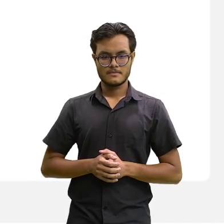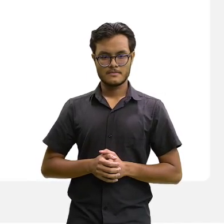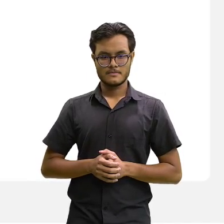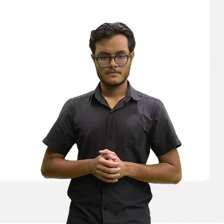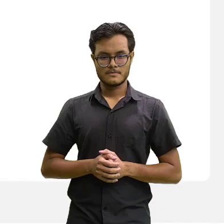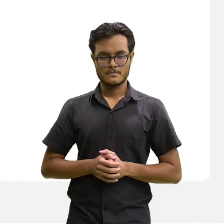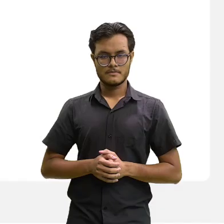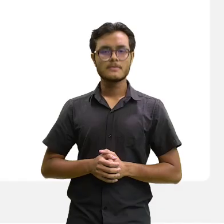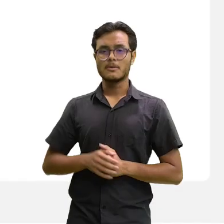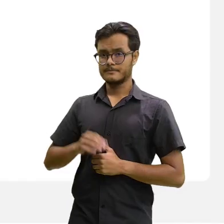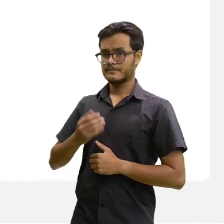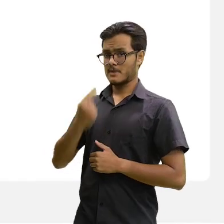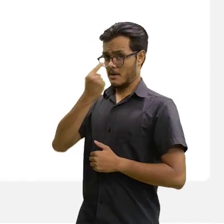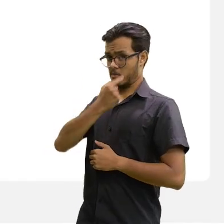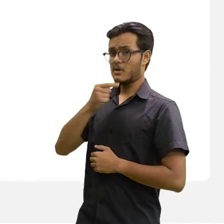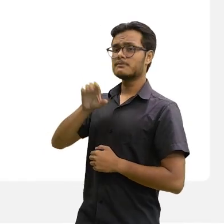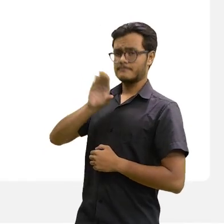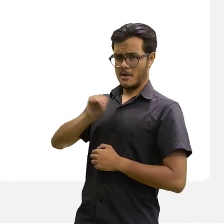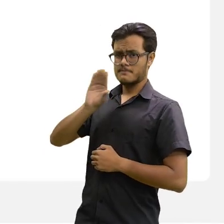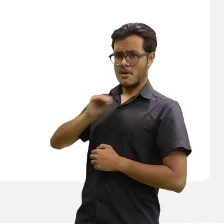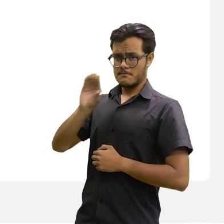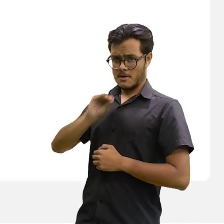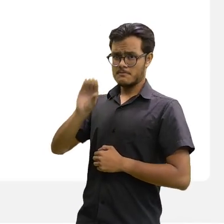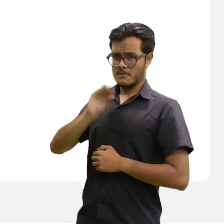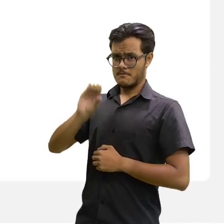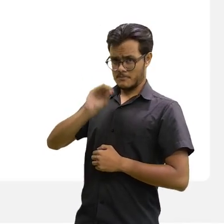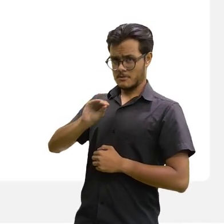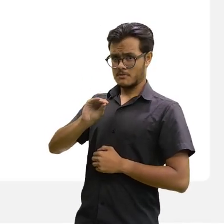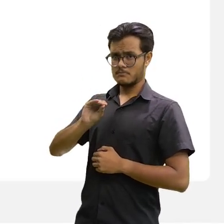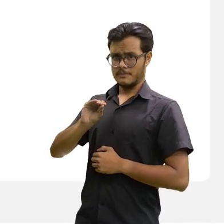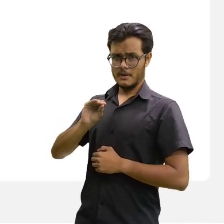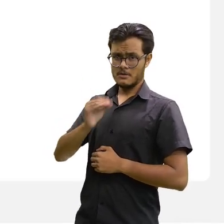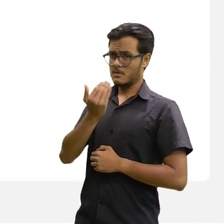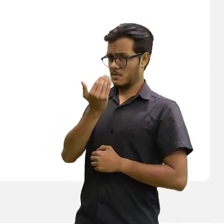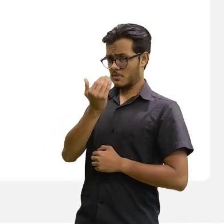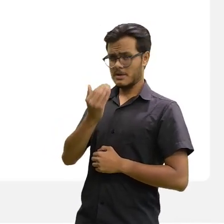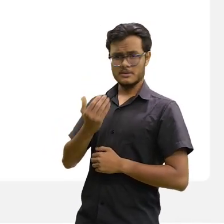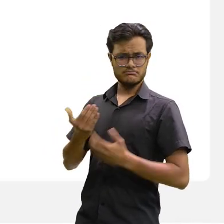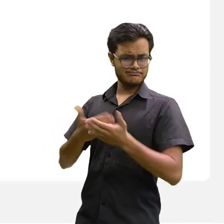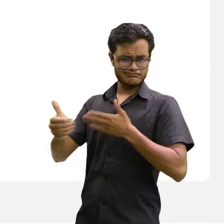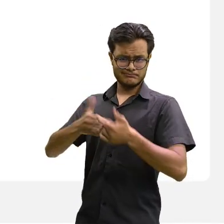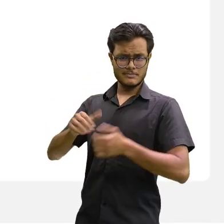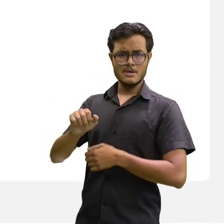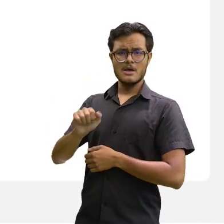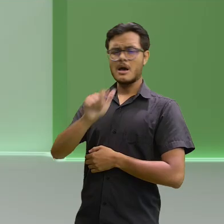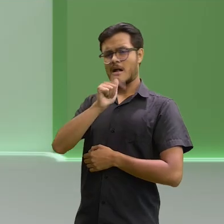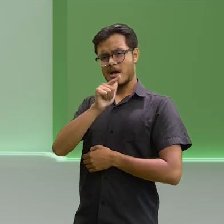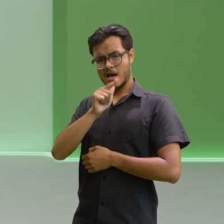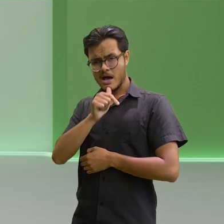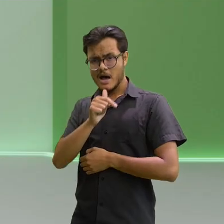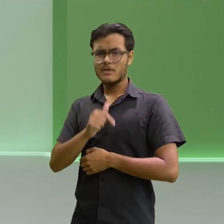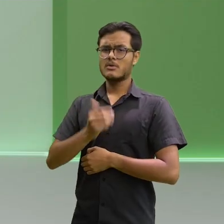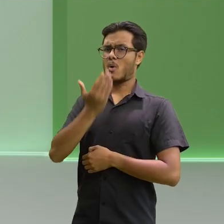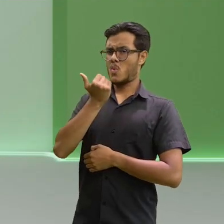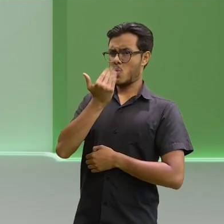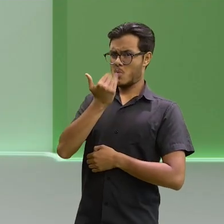realizar a mastigação e tudo que você está ali na boca, seja água,